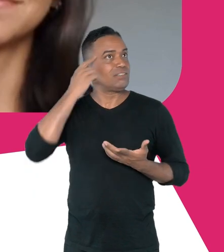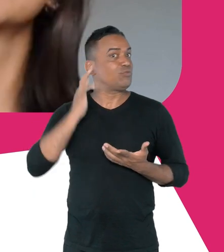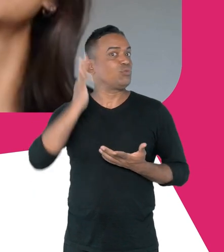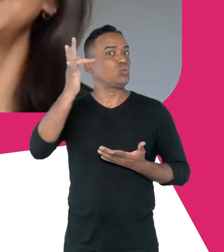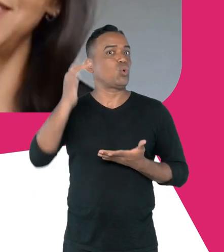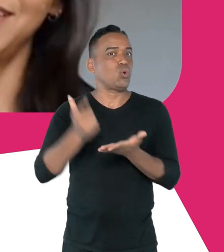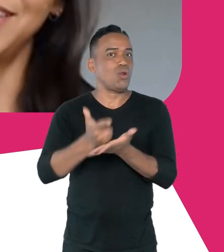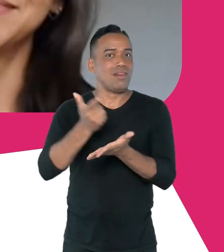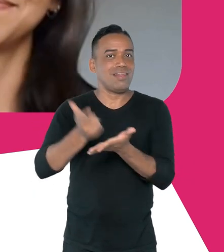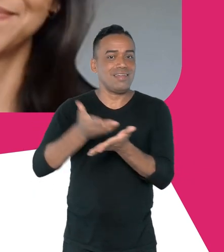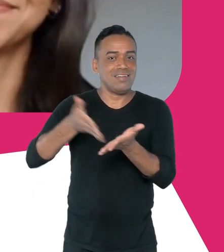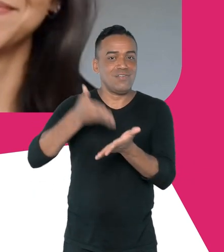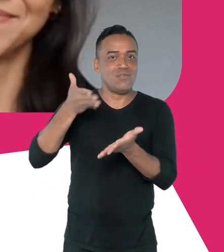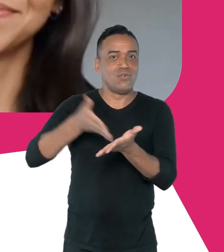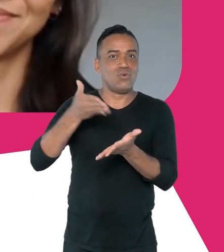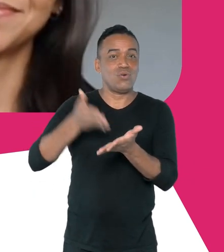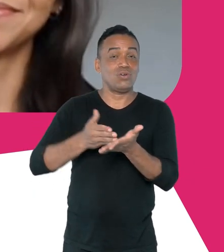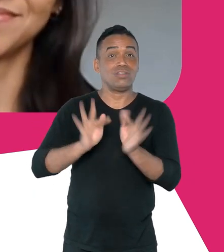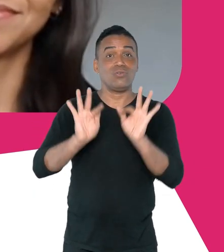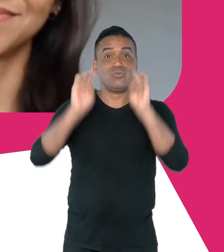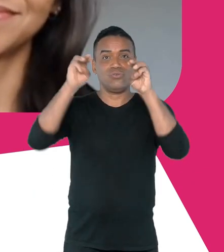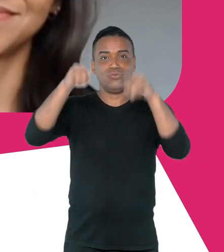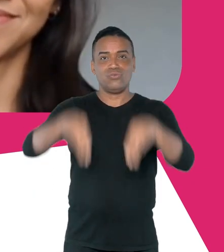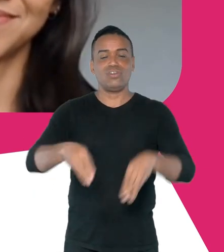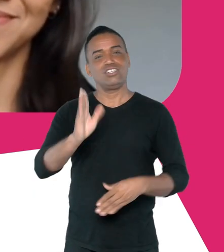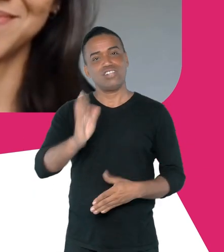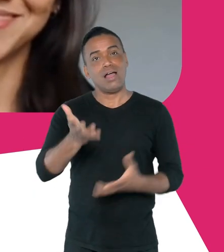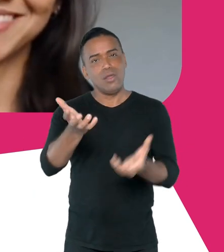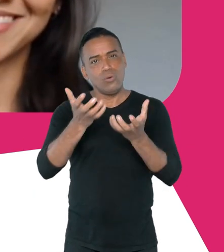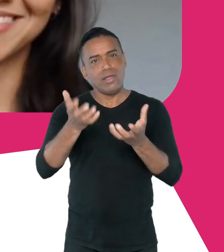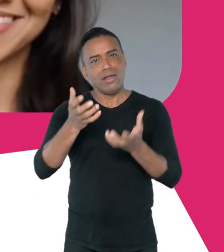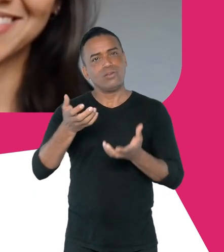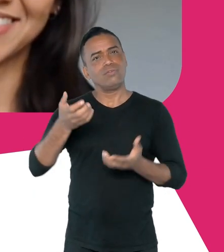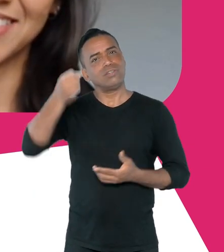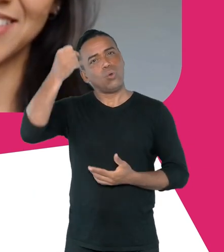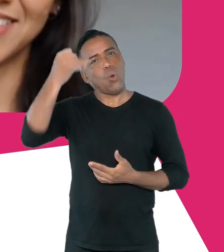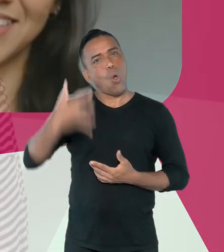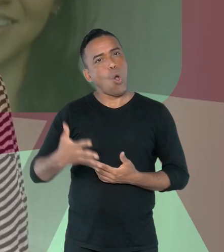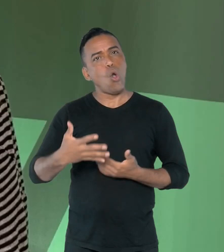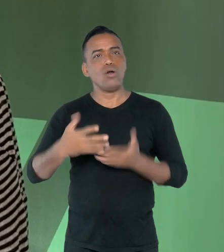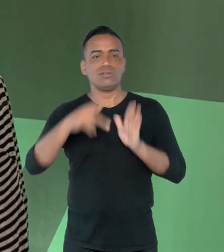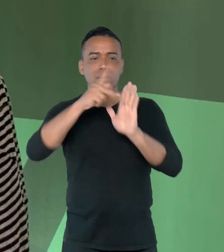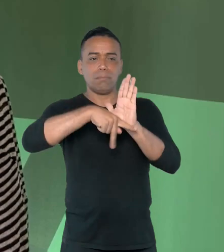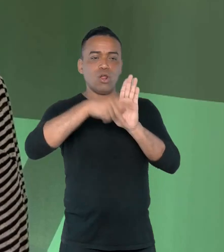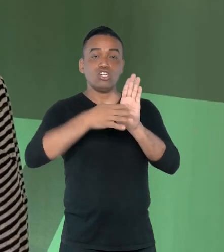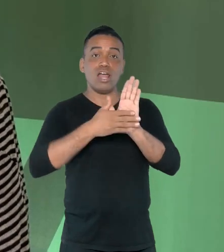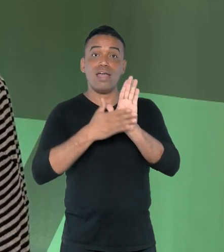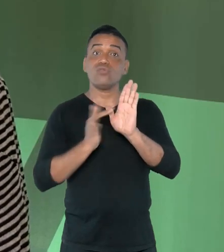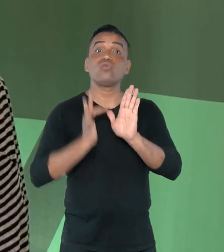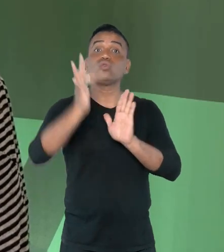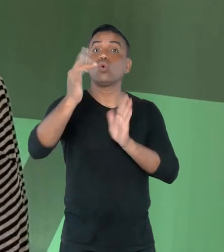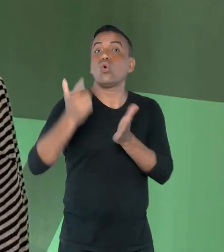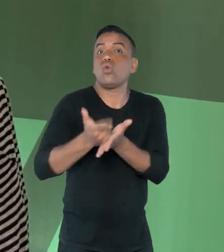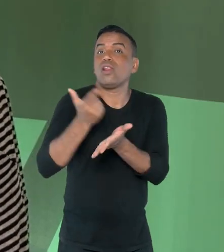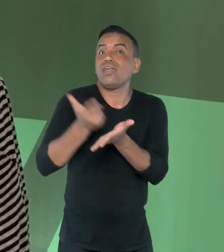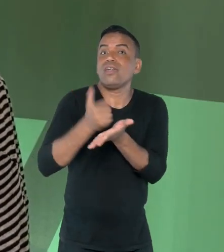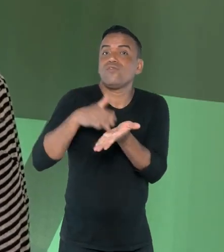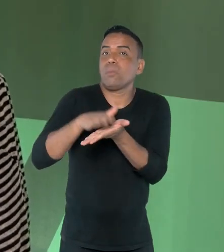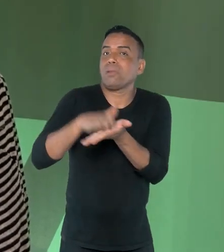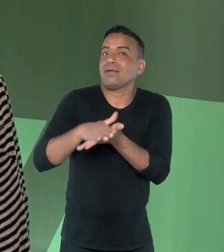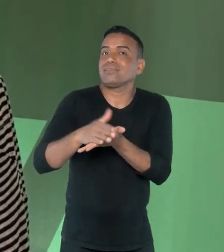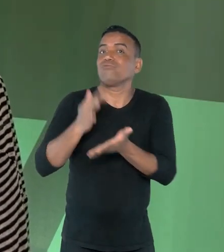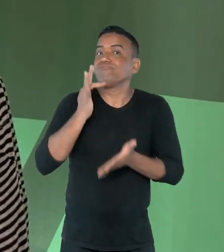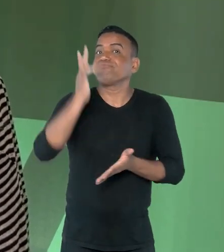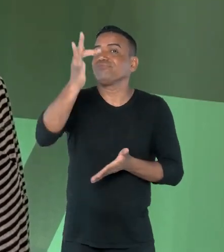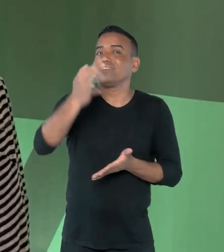né? Sim. A gente está chegando aqui ao finalzinho. Quero que você conte se tem algum projeto de livro aí pela frente